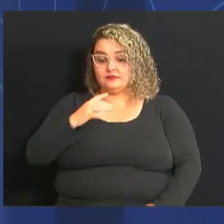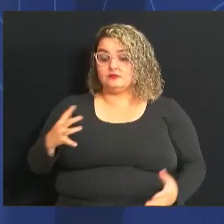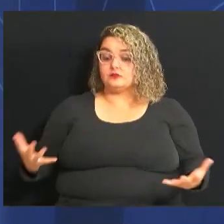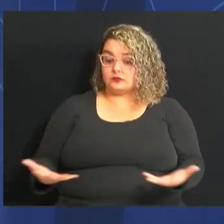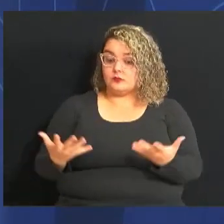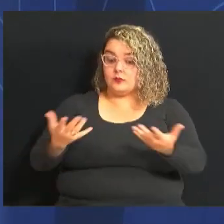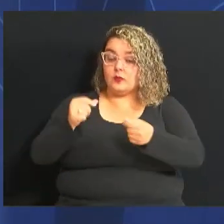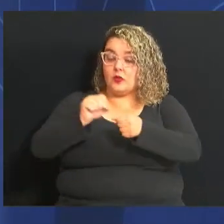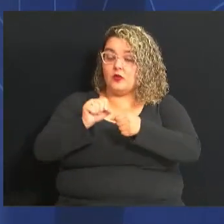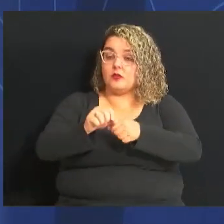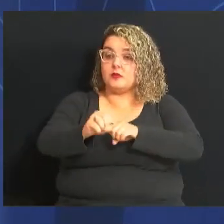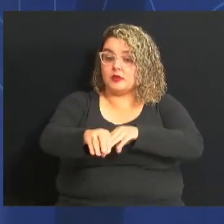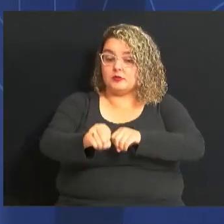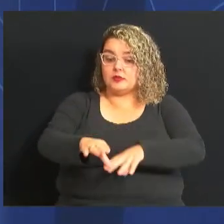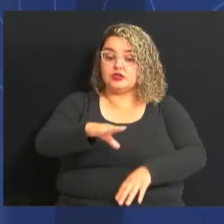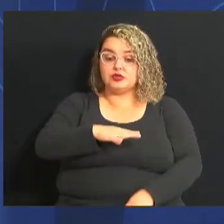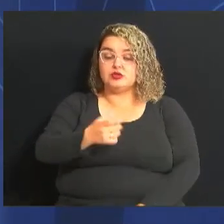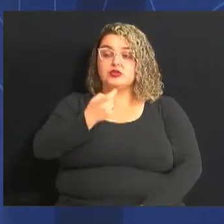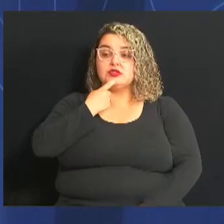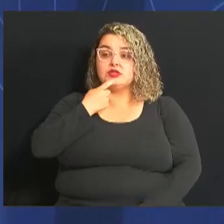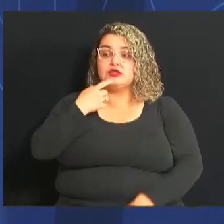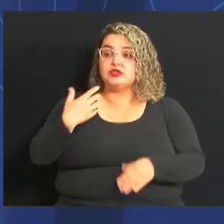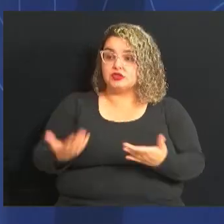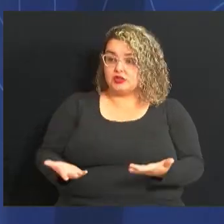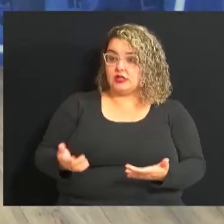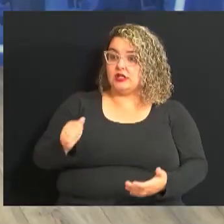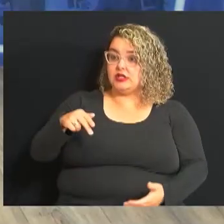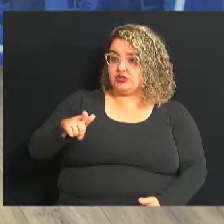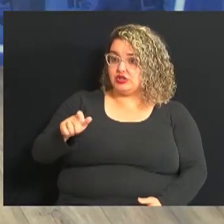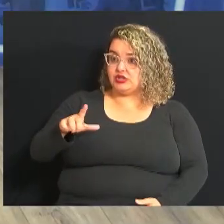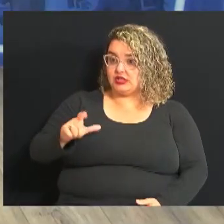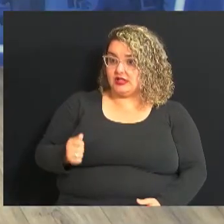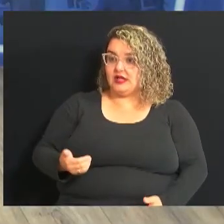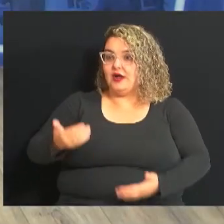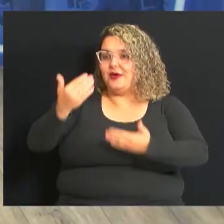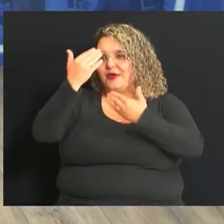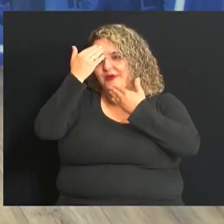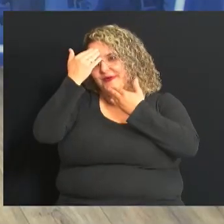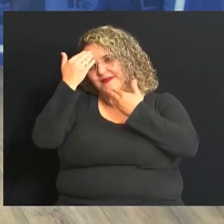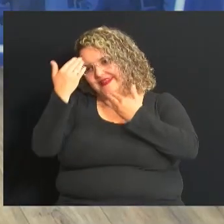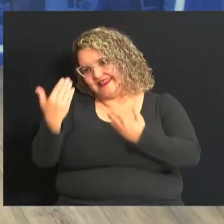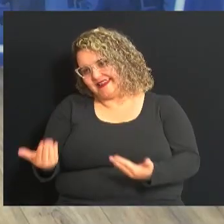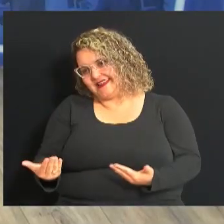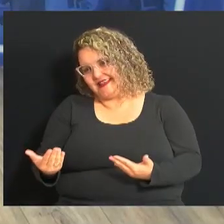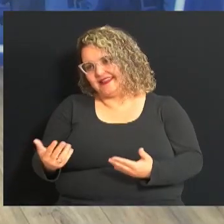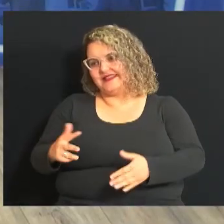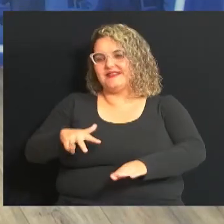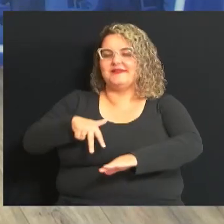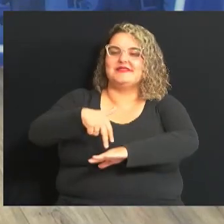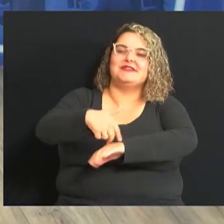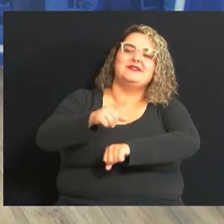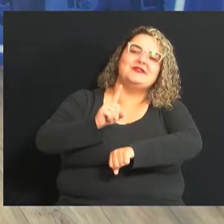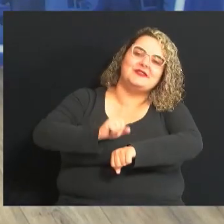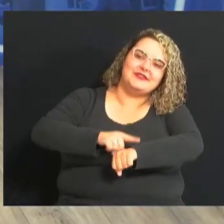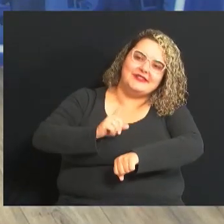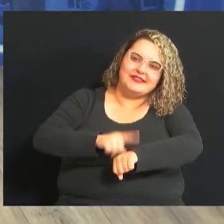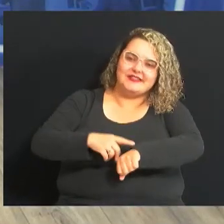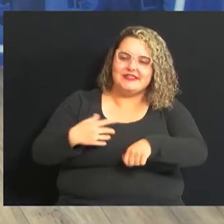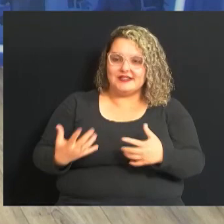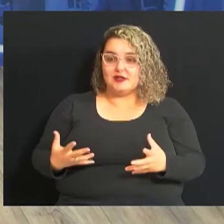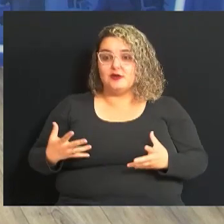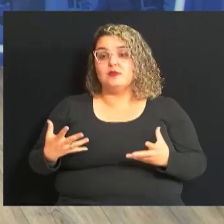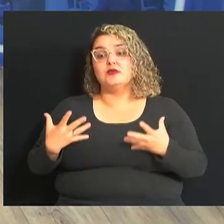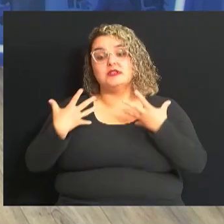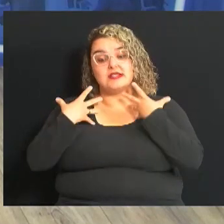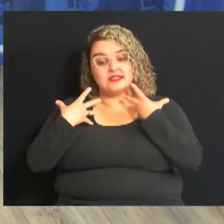para a educação do município de Campinas. Então, Ângela, primeiramente, muito obrigado pela disponibilidade do seu tempo, por ter aceito